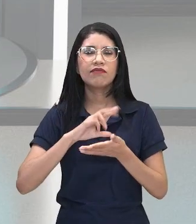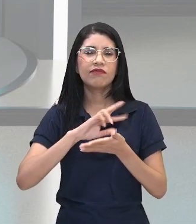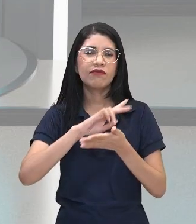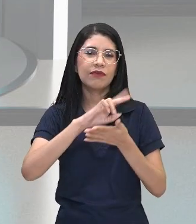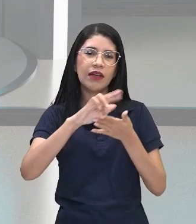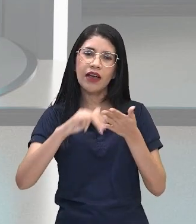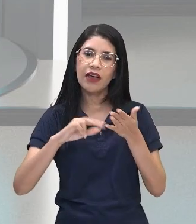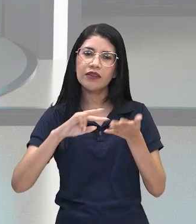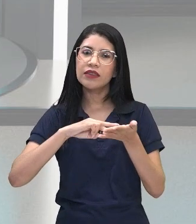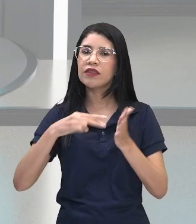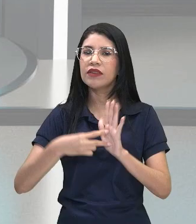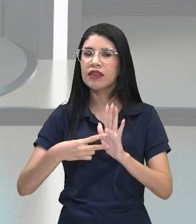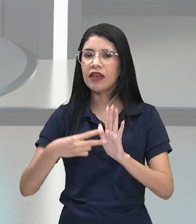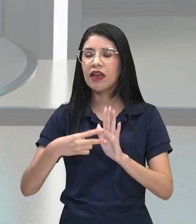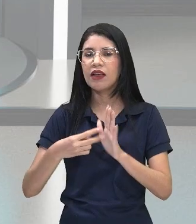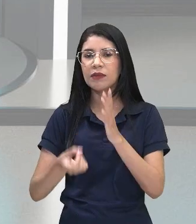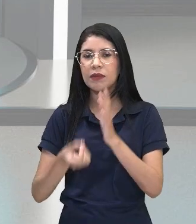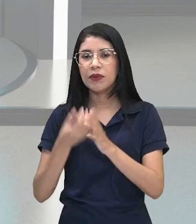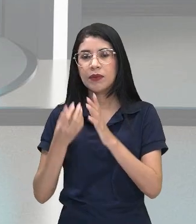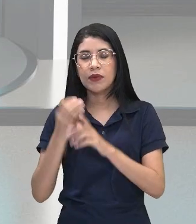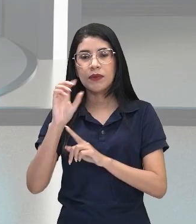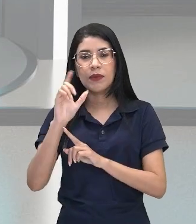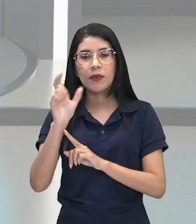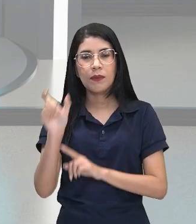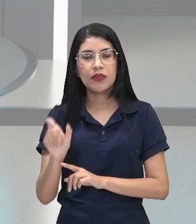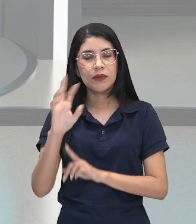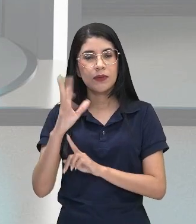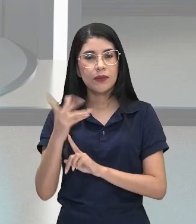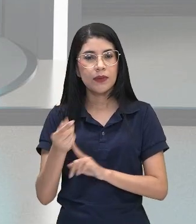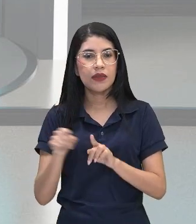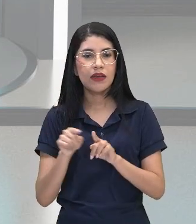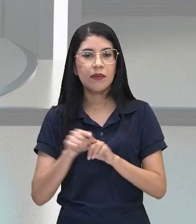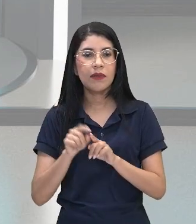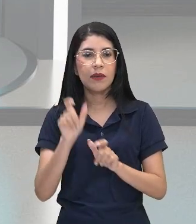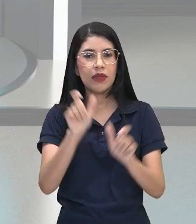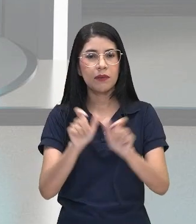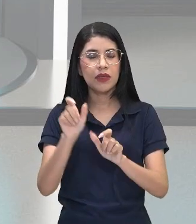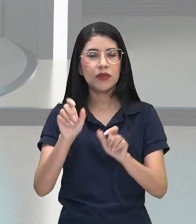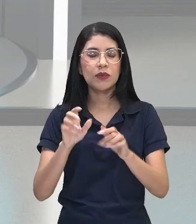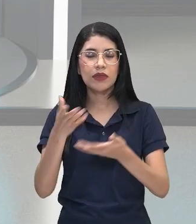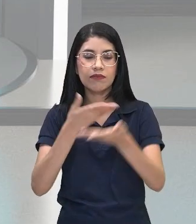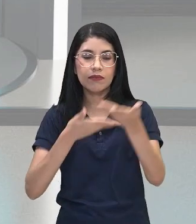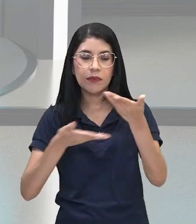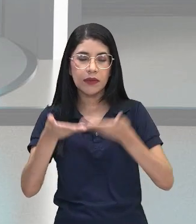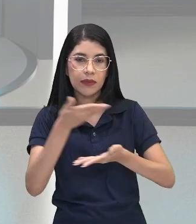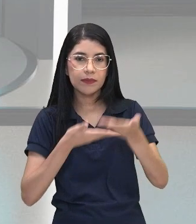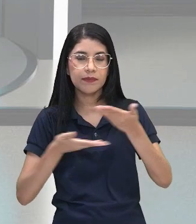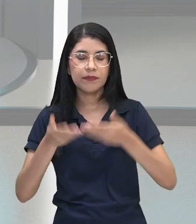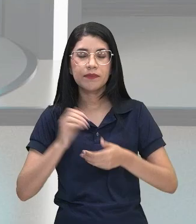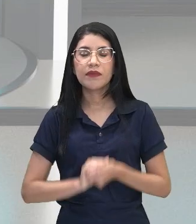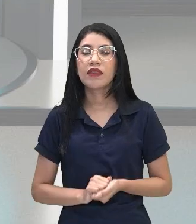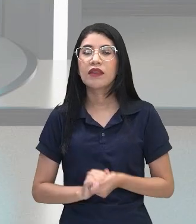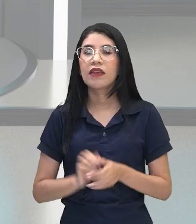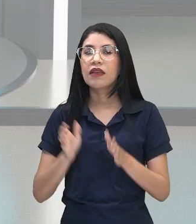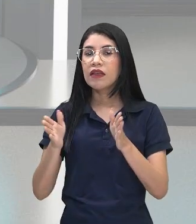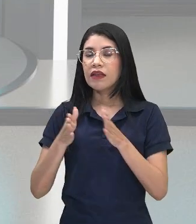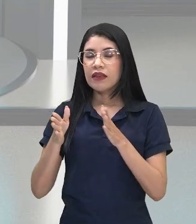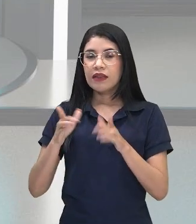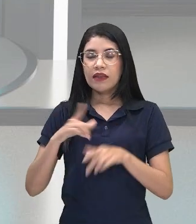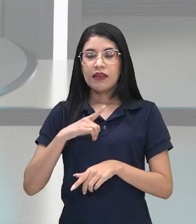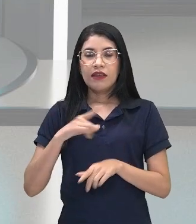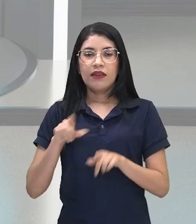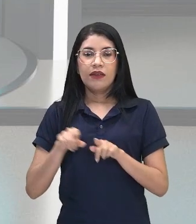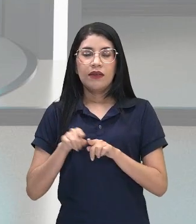pelo artista, pela obra e pelo público em diálogo. Nesse período surgiram